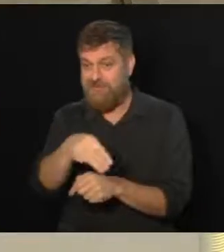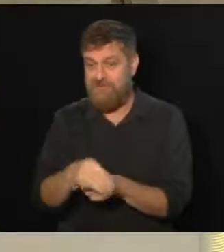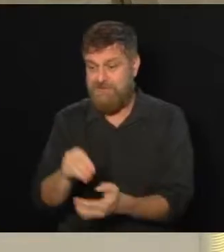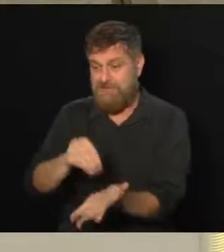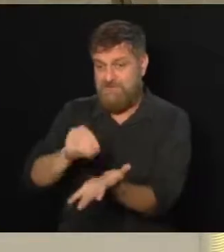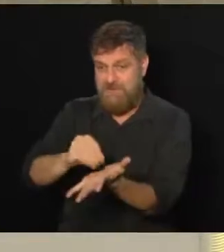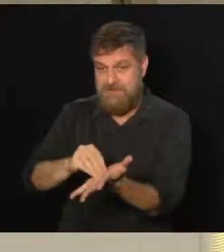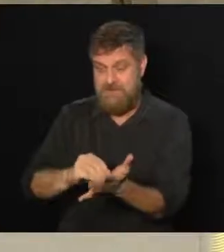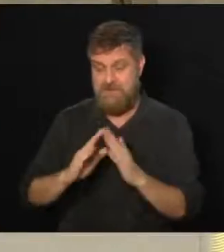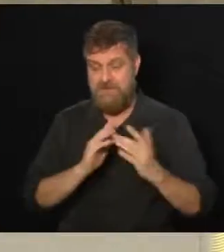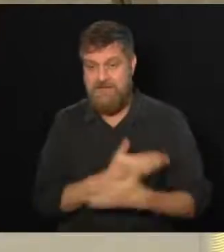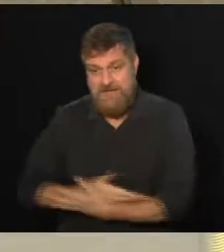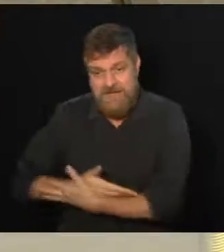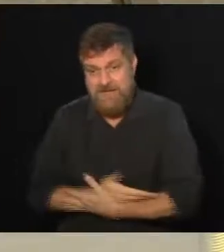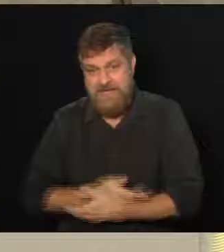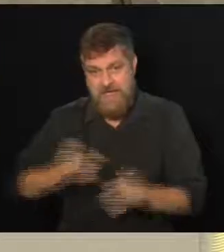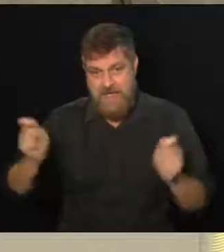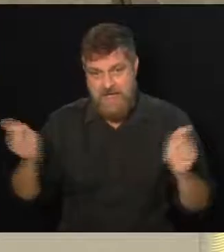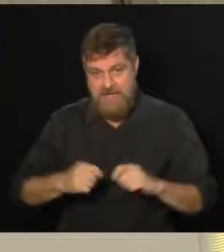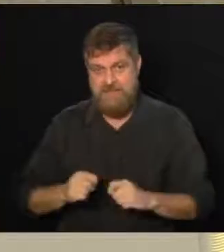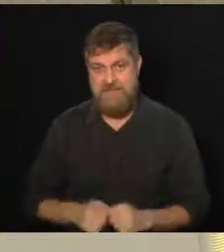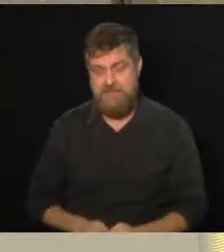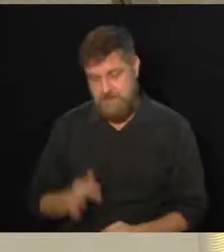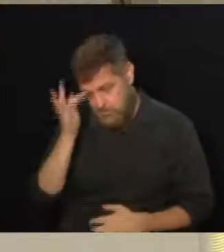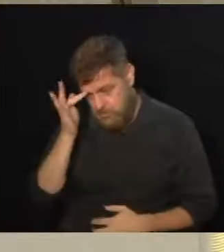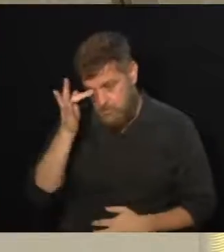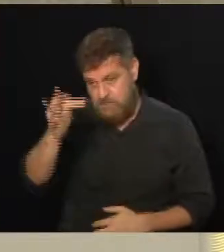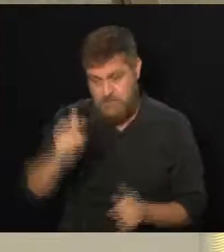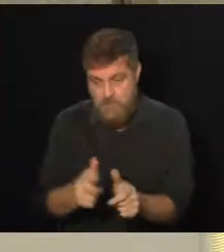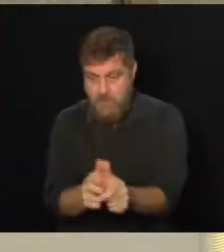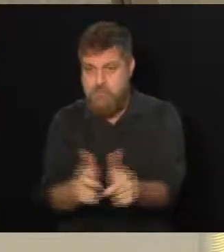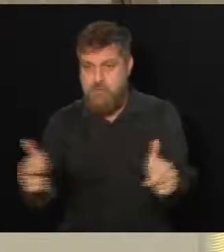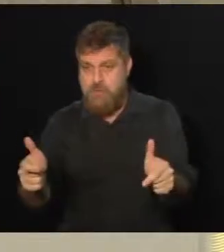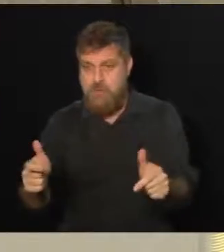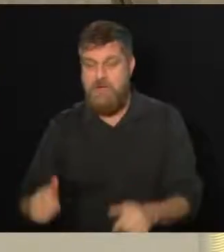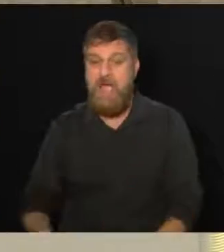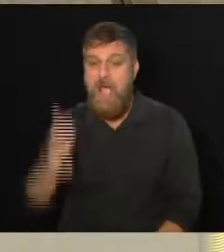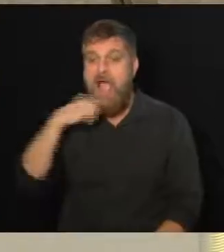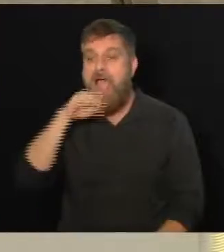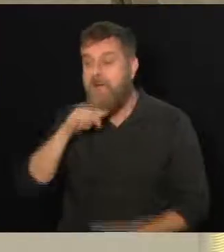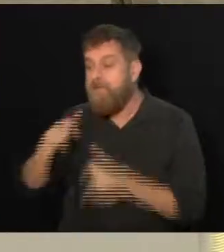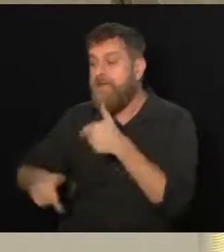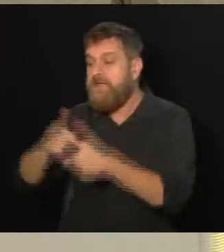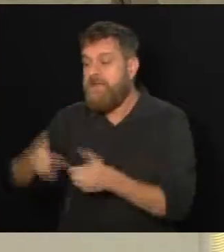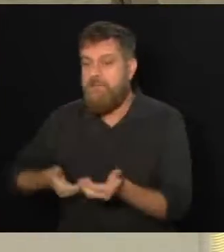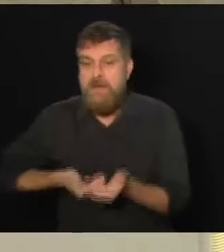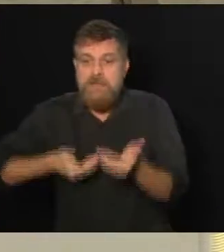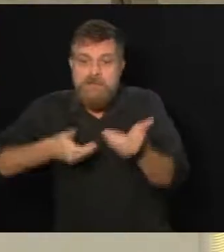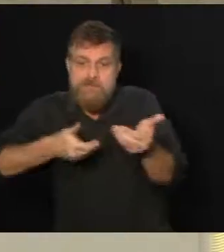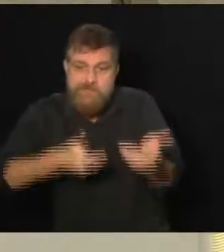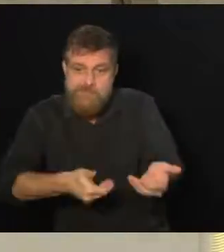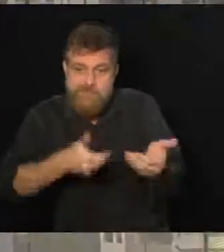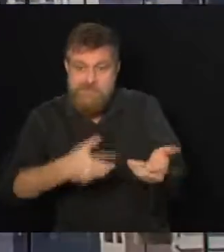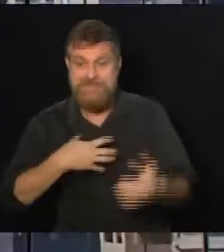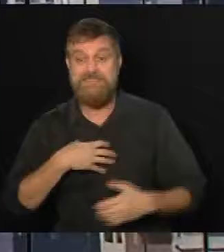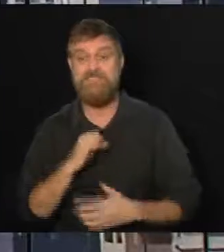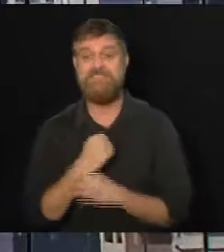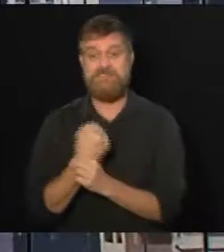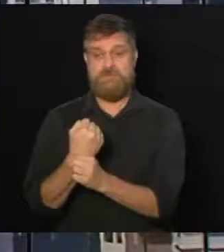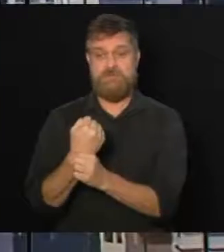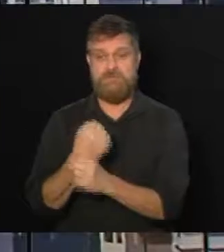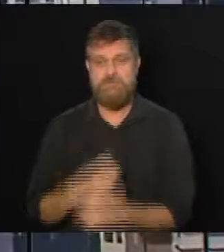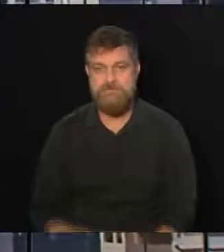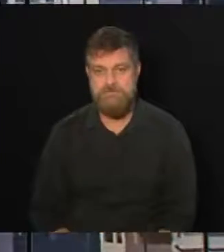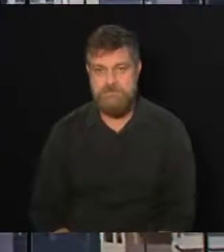e obviamente permitir a ampliação das unidades no futuro para atender a mãe trabalhadora que precisa deixar seu filho com segurança.